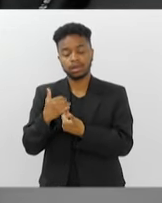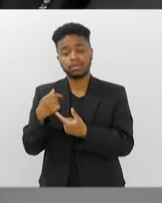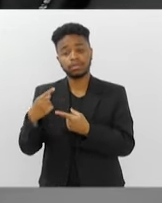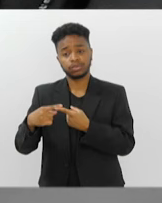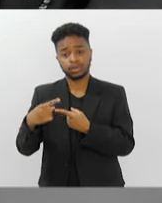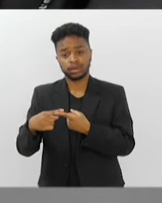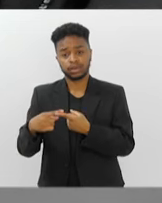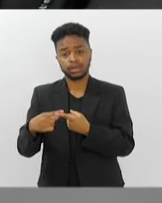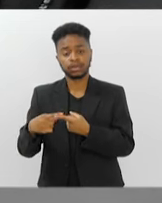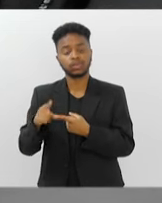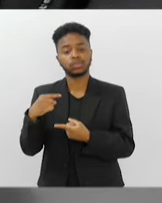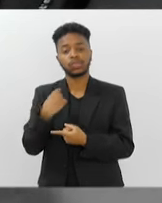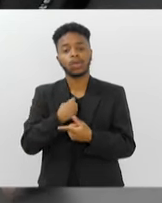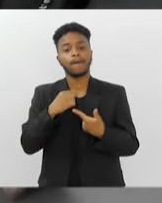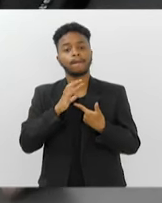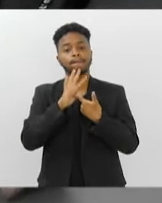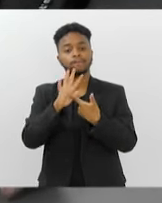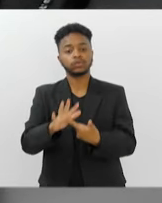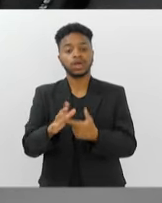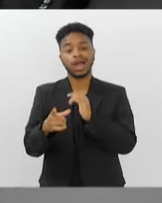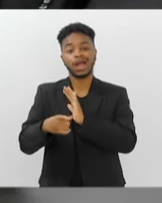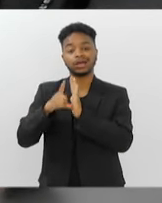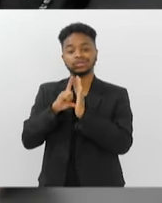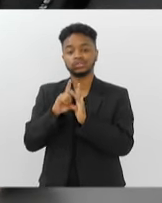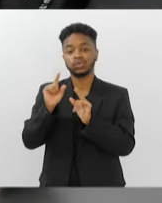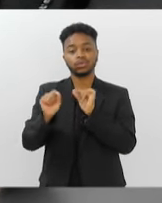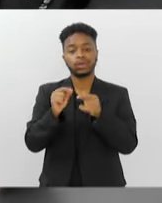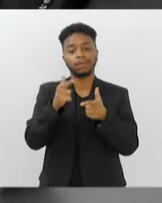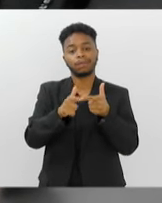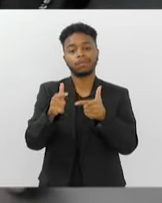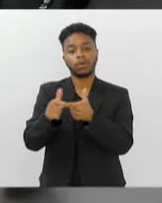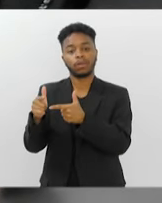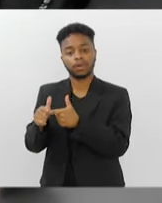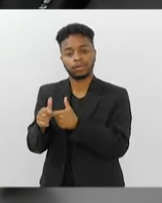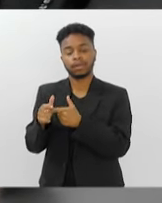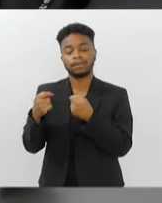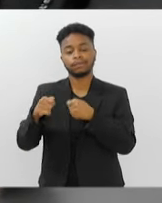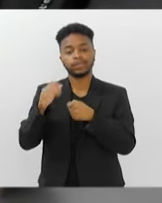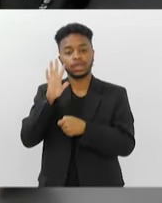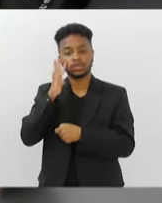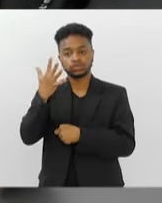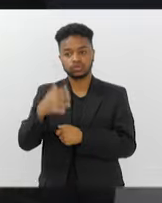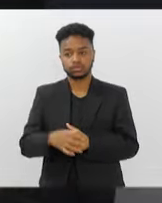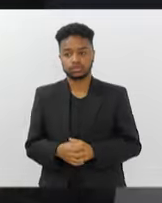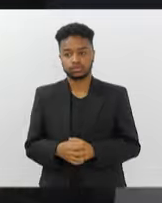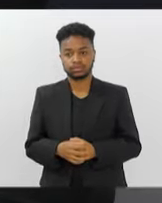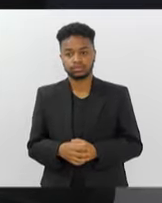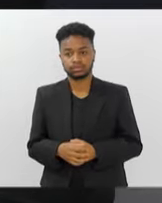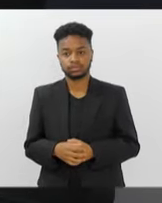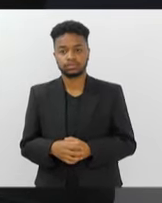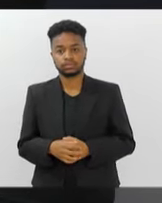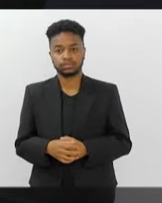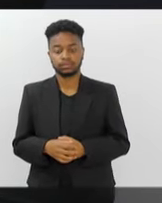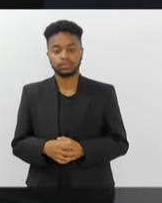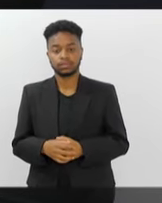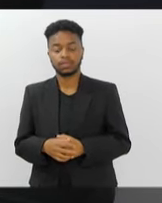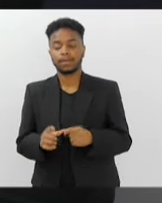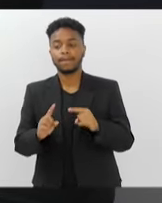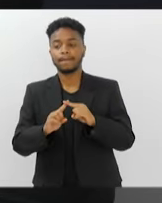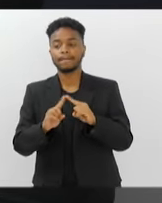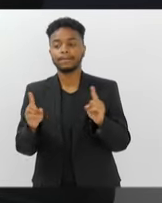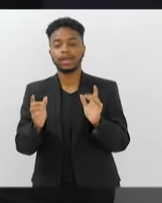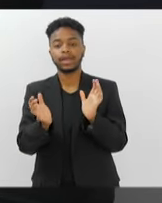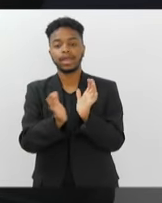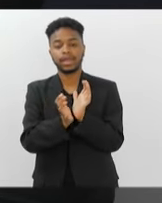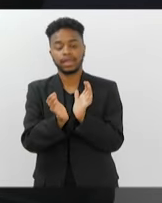gente fosse apontando para eles com antecedência Quais problemas teriam que ser resolvidos então que a equipe do do o